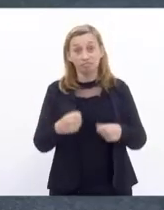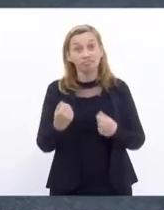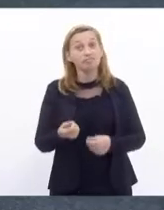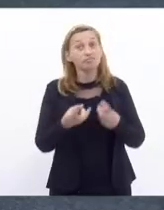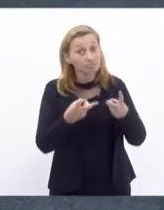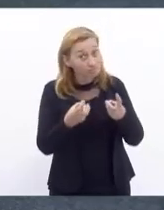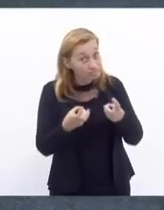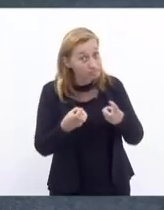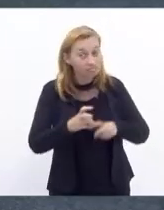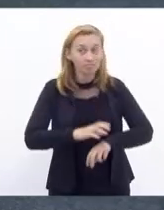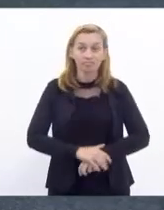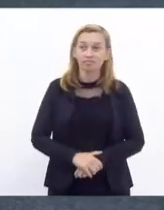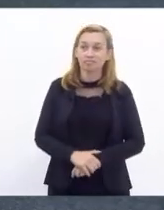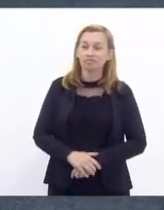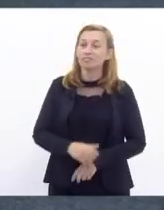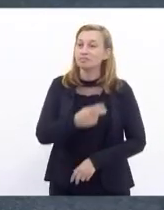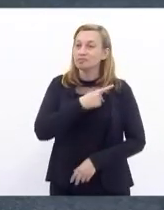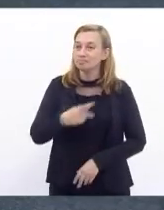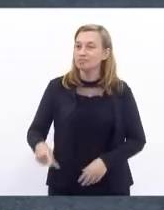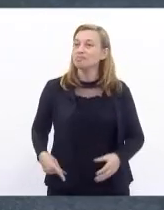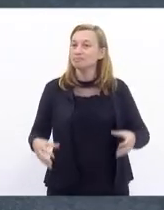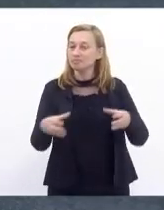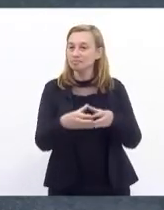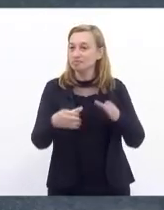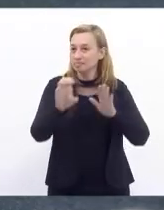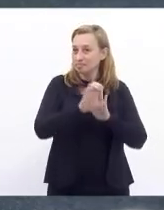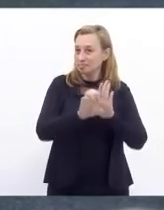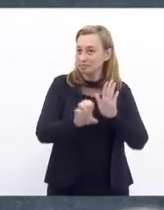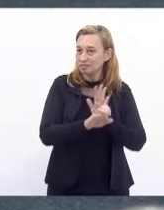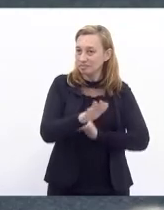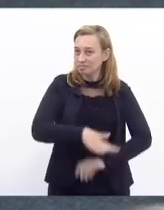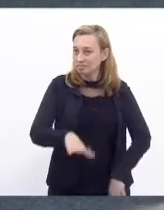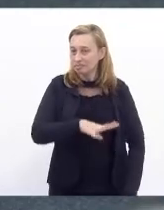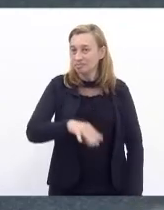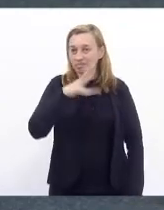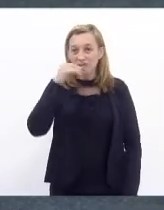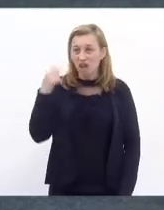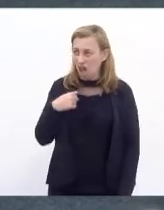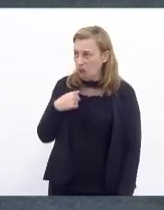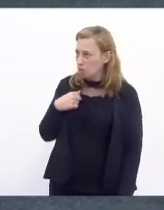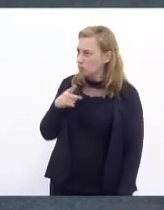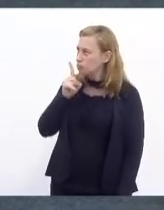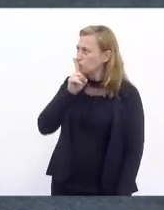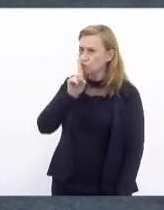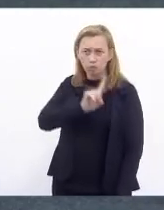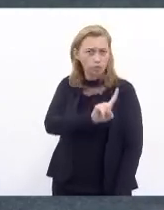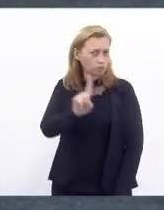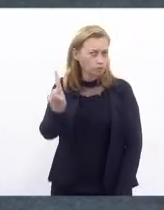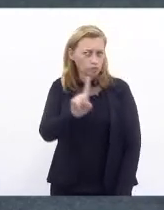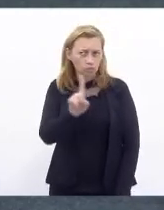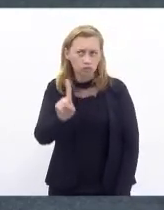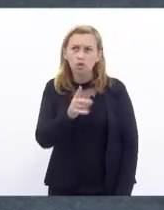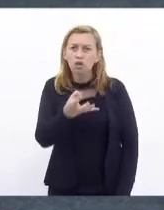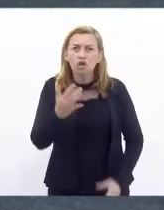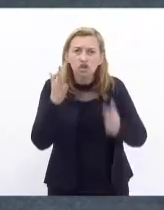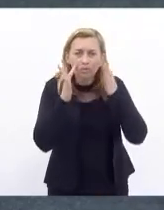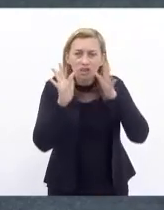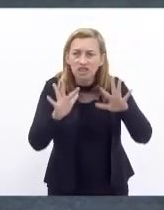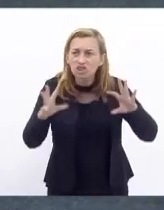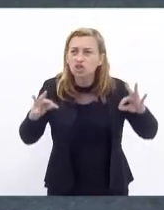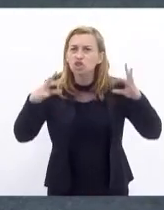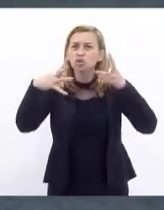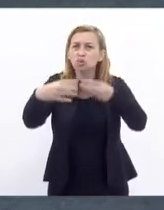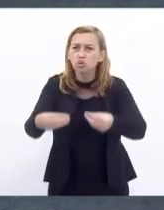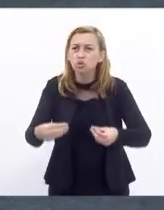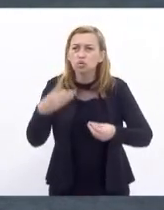apurado. Como presidente da Comissão da Criança e Adolescente, eu não vou ficar omissa. Eu quero chamar a atenção de todos